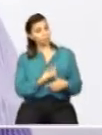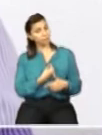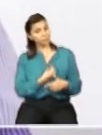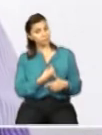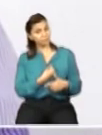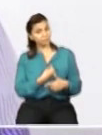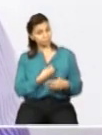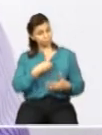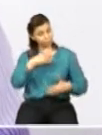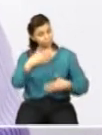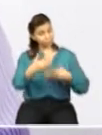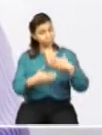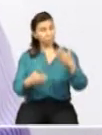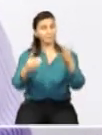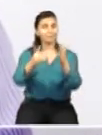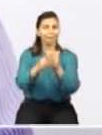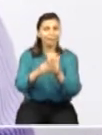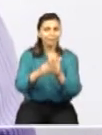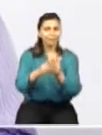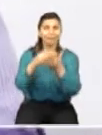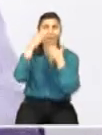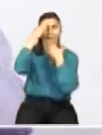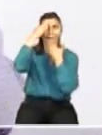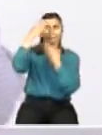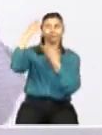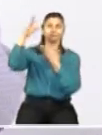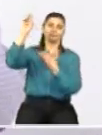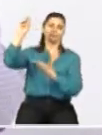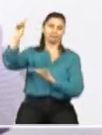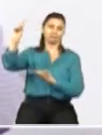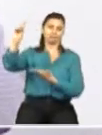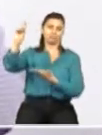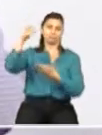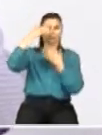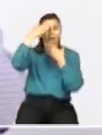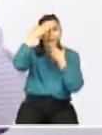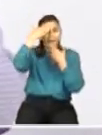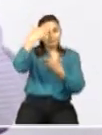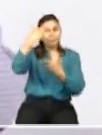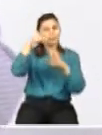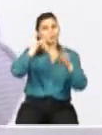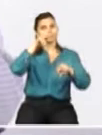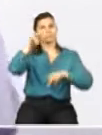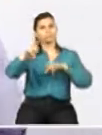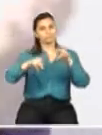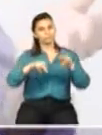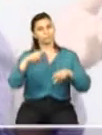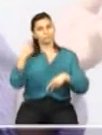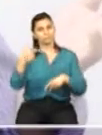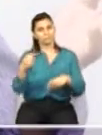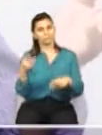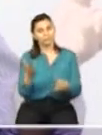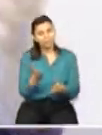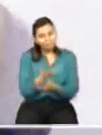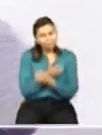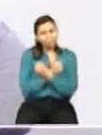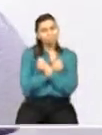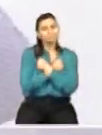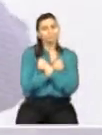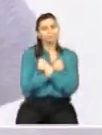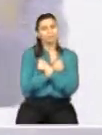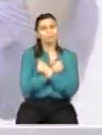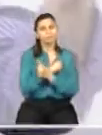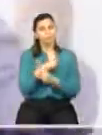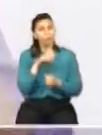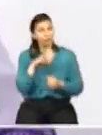gratidão a Deus, uma gratidão à população no geral, que nos acolheu, não só eu,